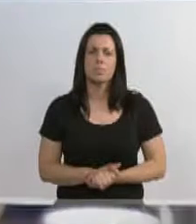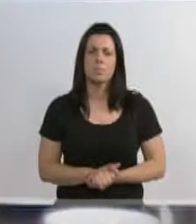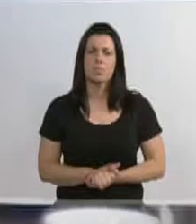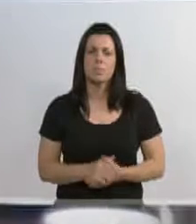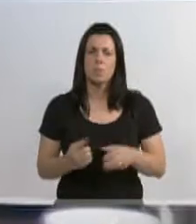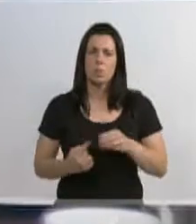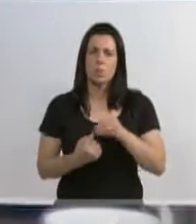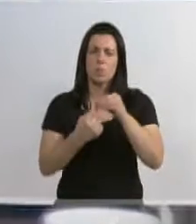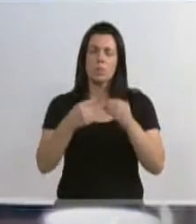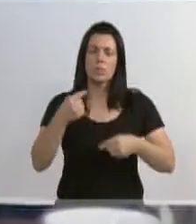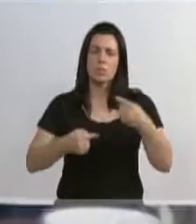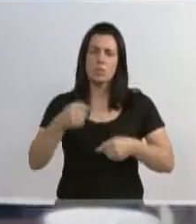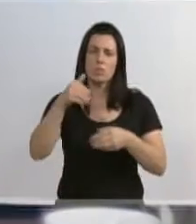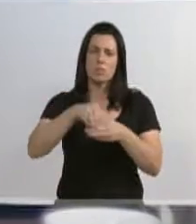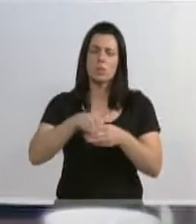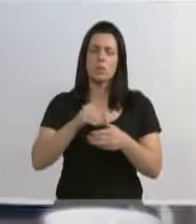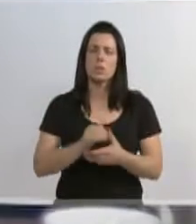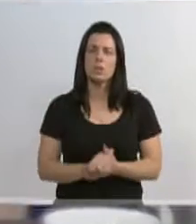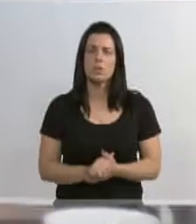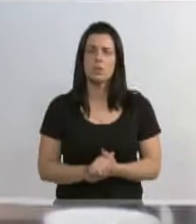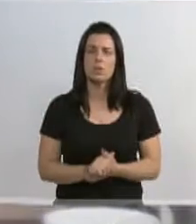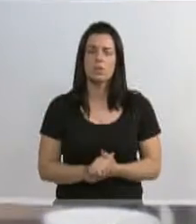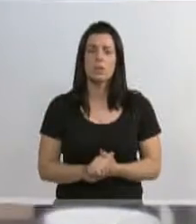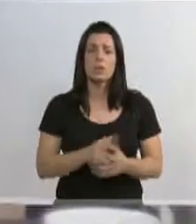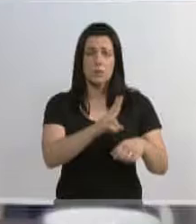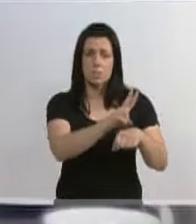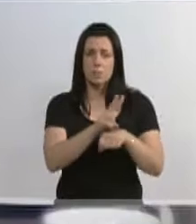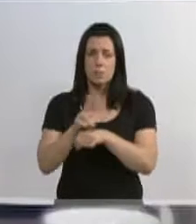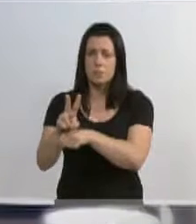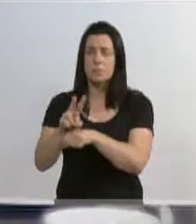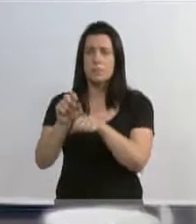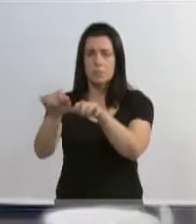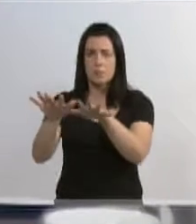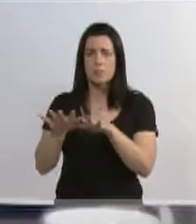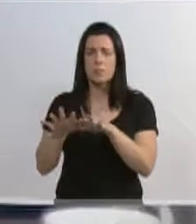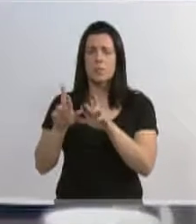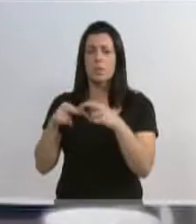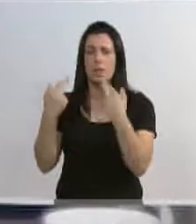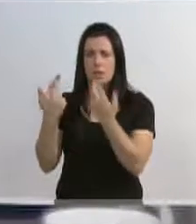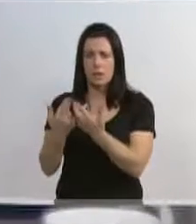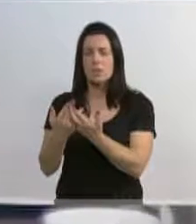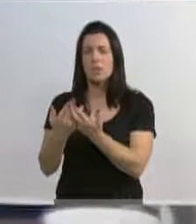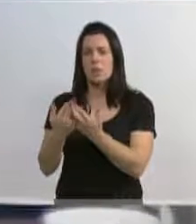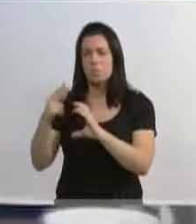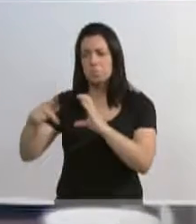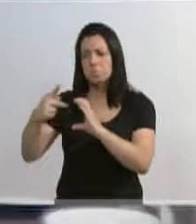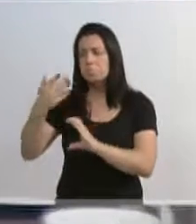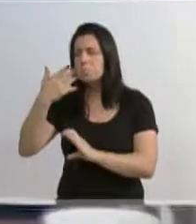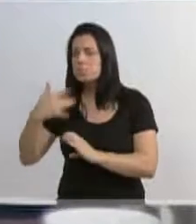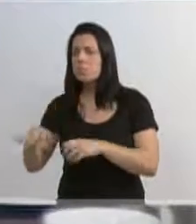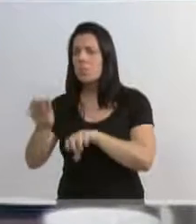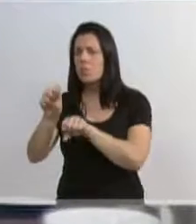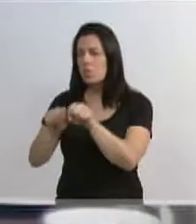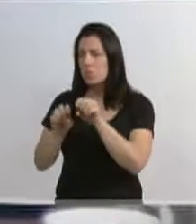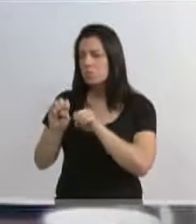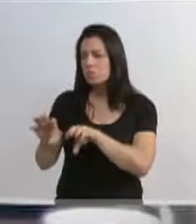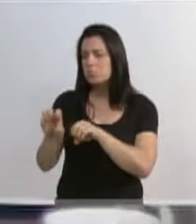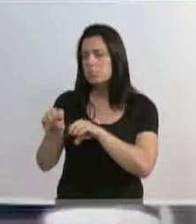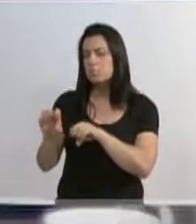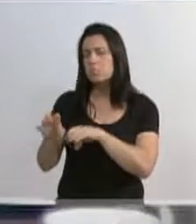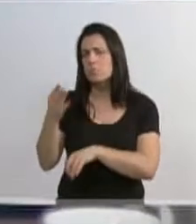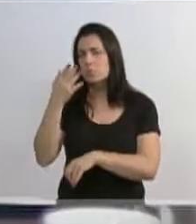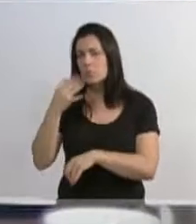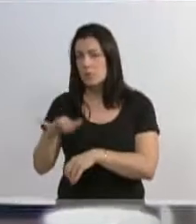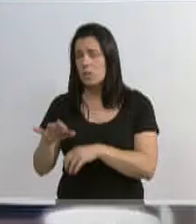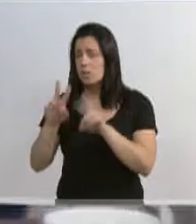Em única discussão e votação, a sessão do plenário à Câmara Mirim para a realização de atividade de formação para os vereadores